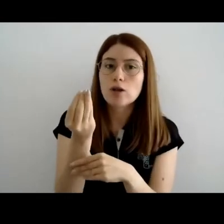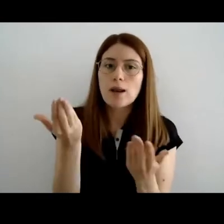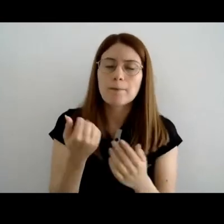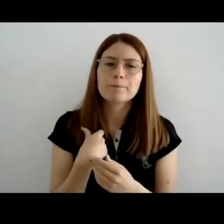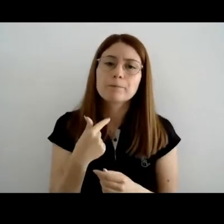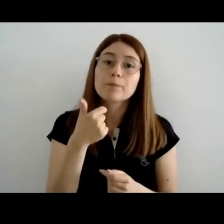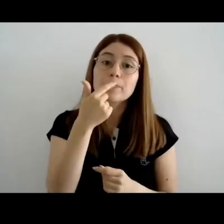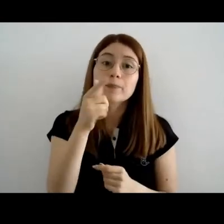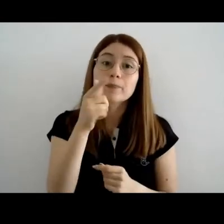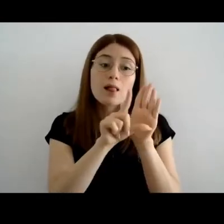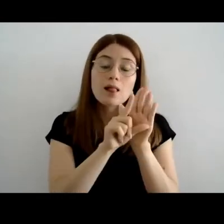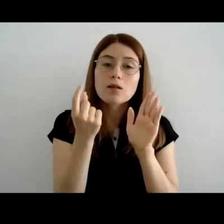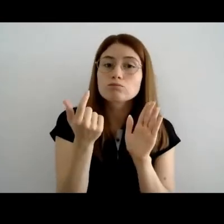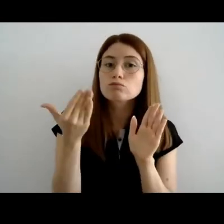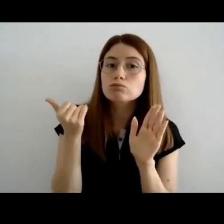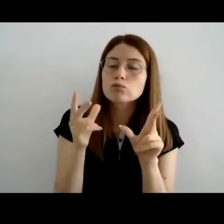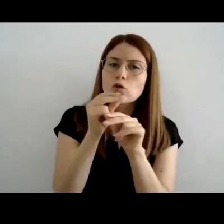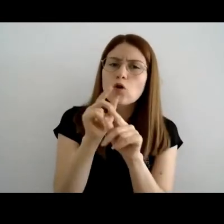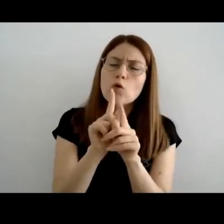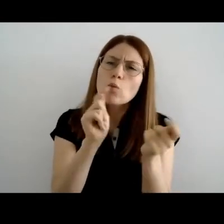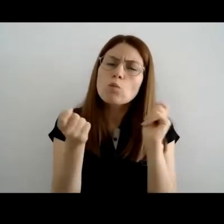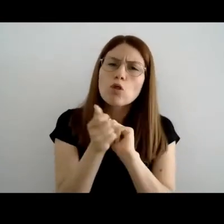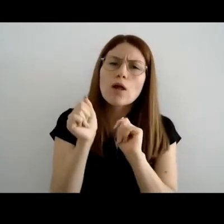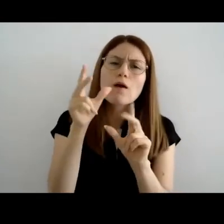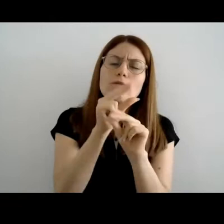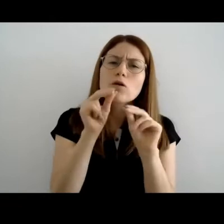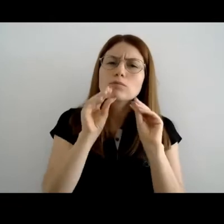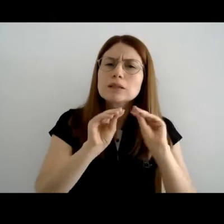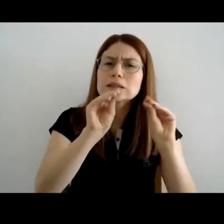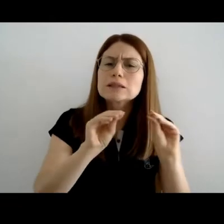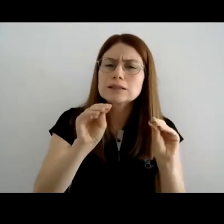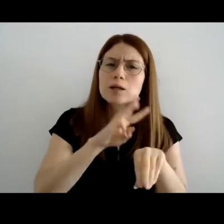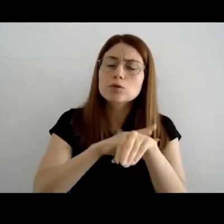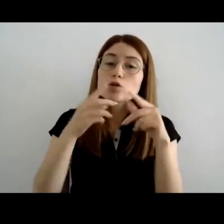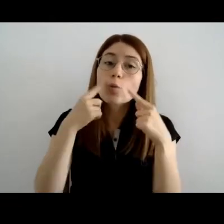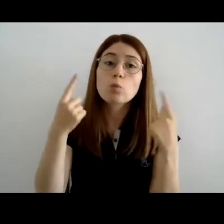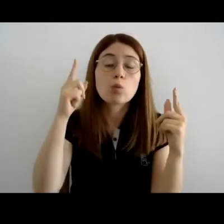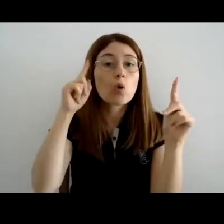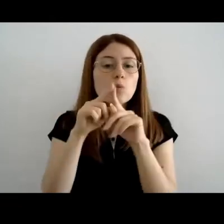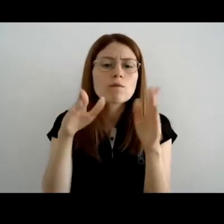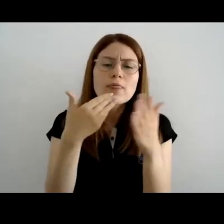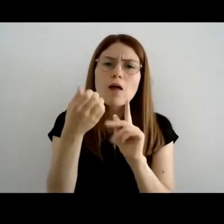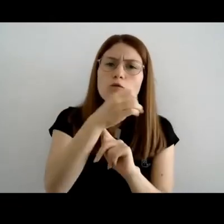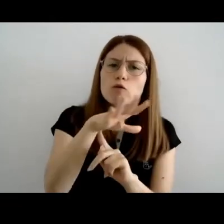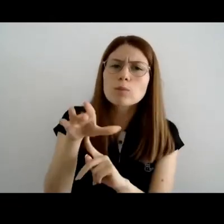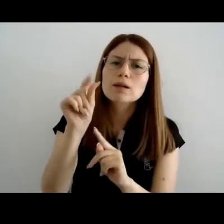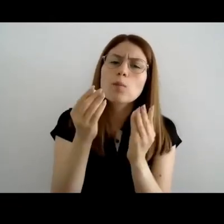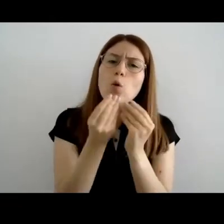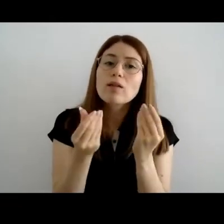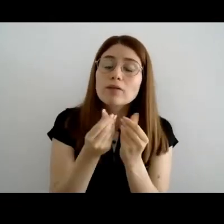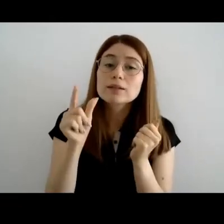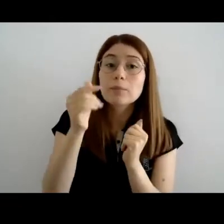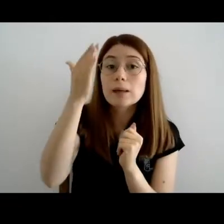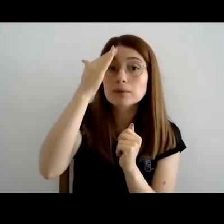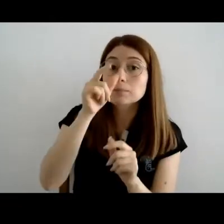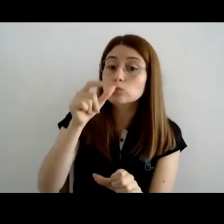do INA veio de facto alterar o modo de ensino e informação na administração pública, com o objetivo aqui de reforçar a formação, a qualificação e a capacitação